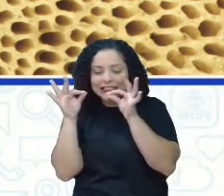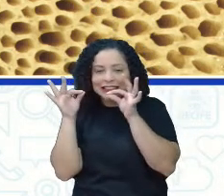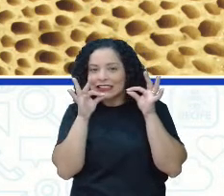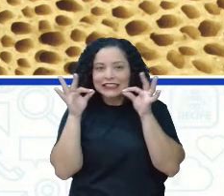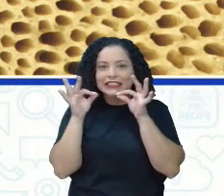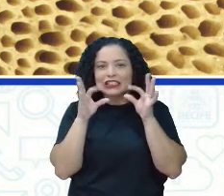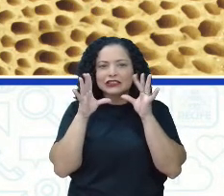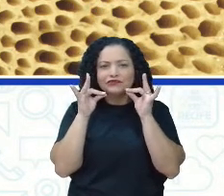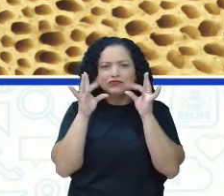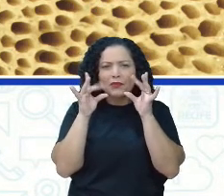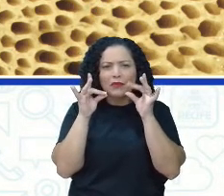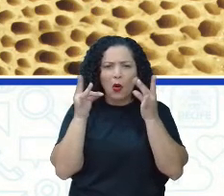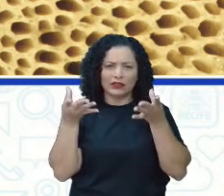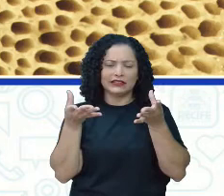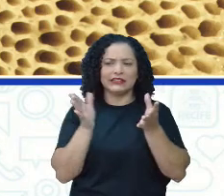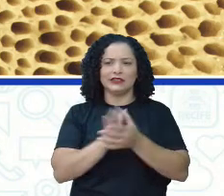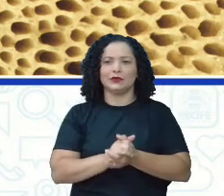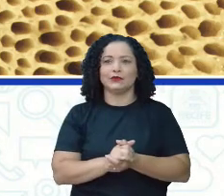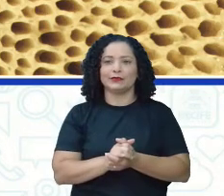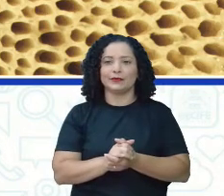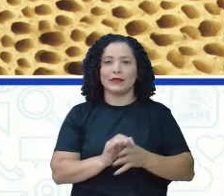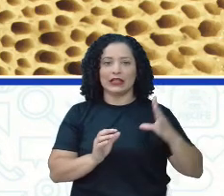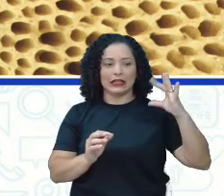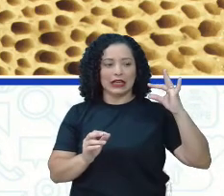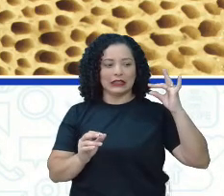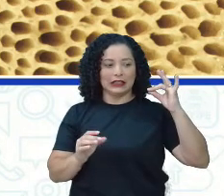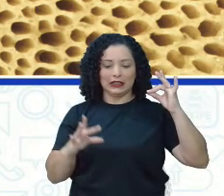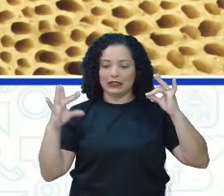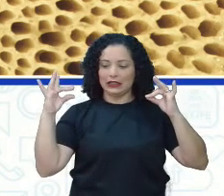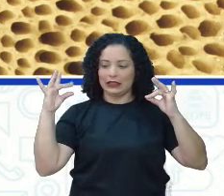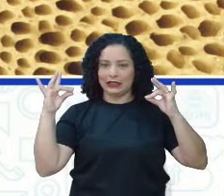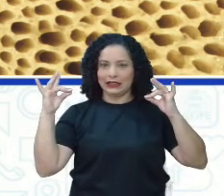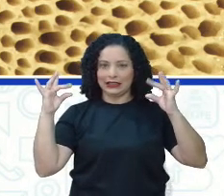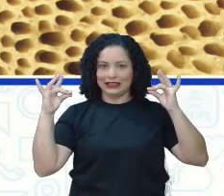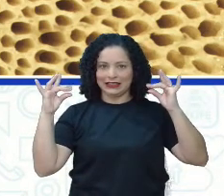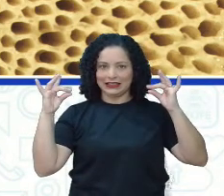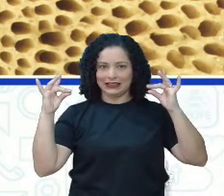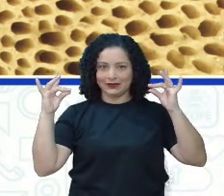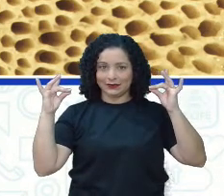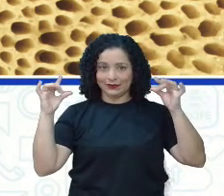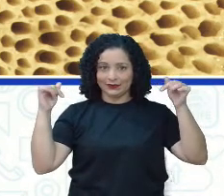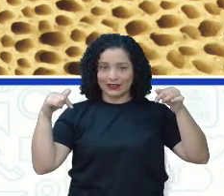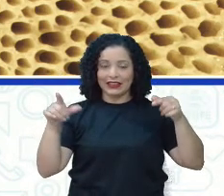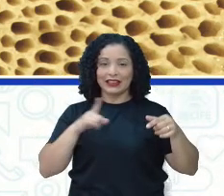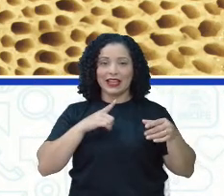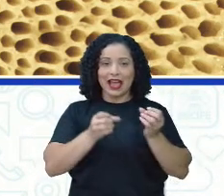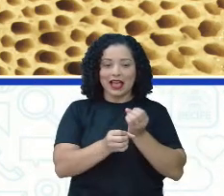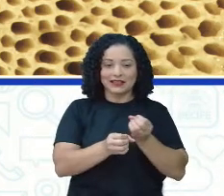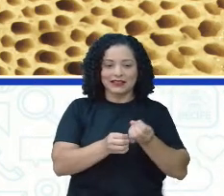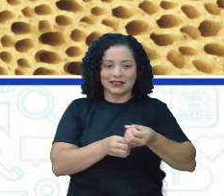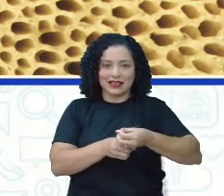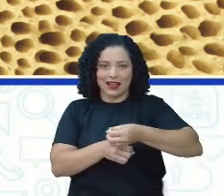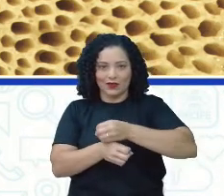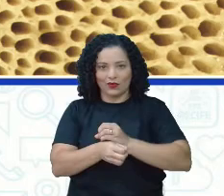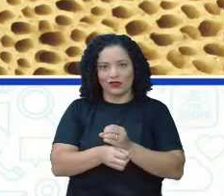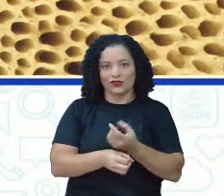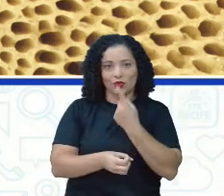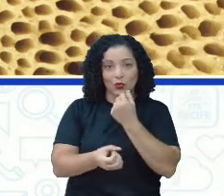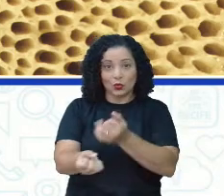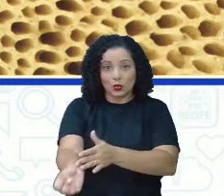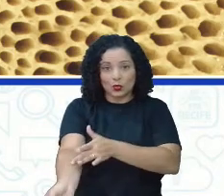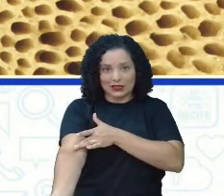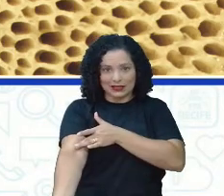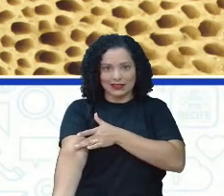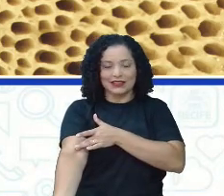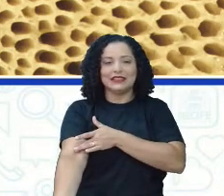gente. Então, é nessa estrutura aí, que tá, dos ossos longos, onde vão ser produzidas as células do nosso sangue. Então,